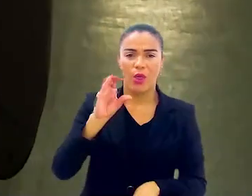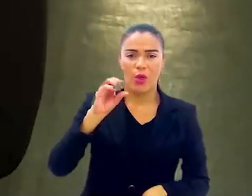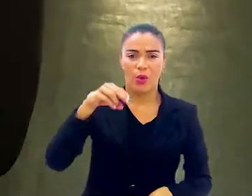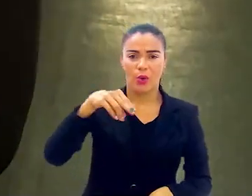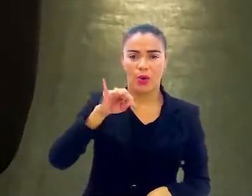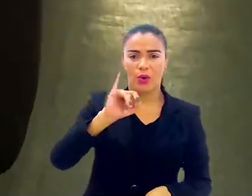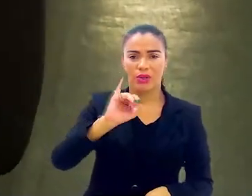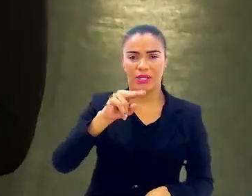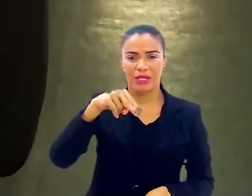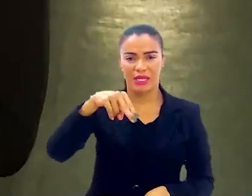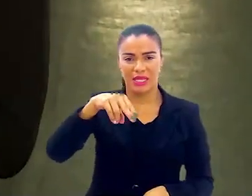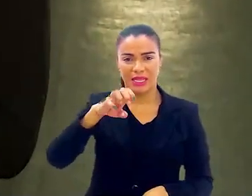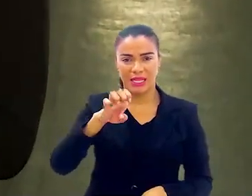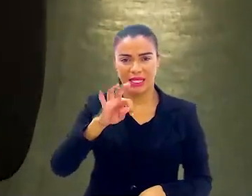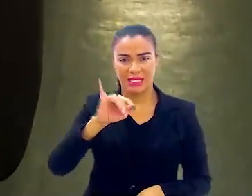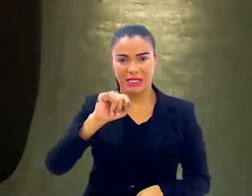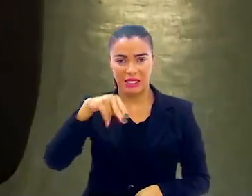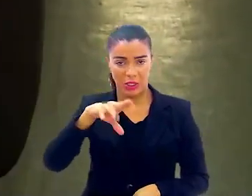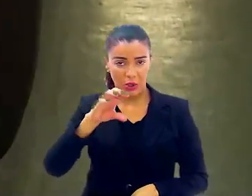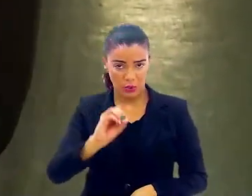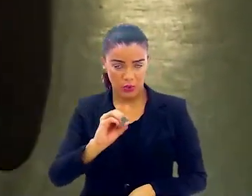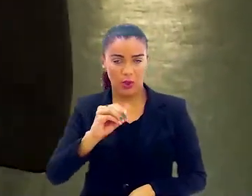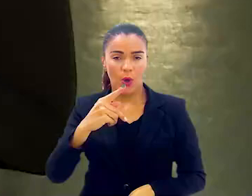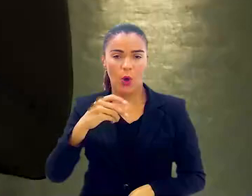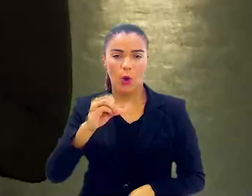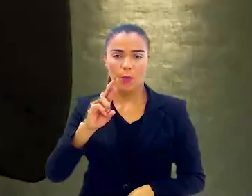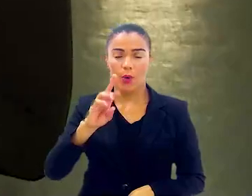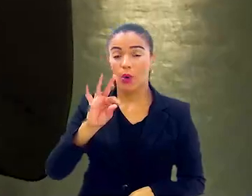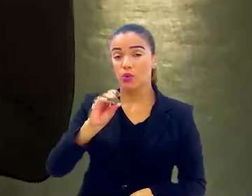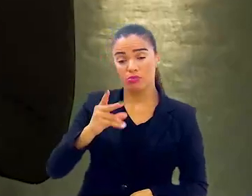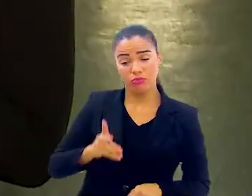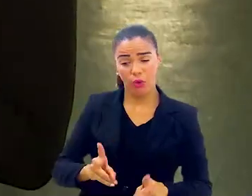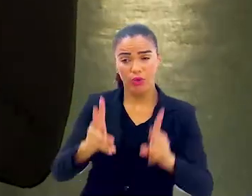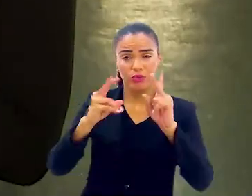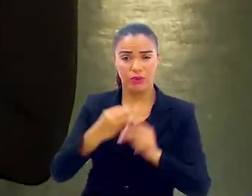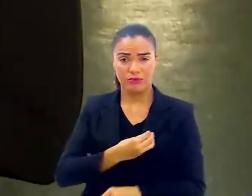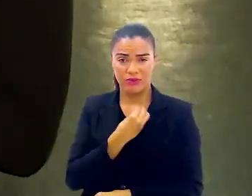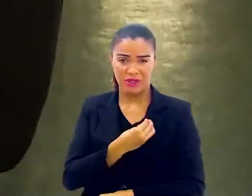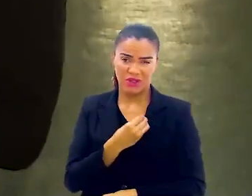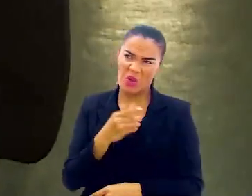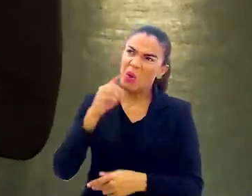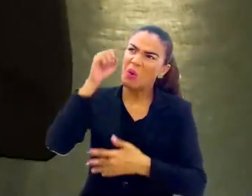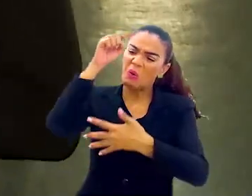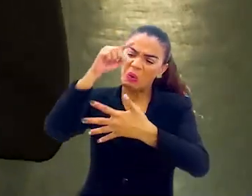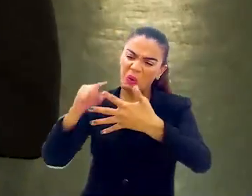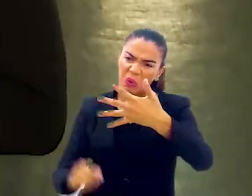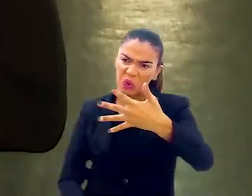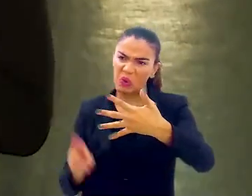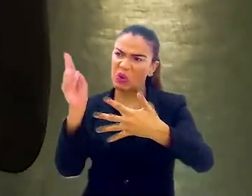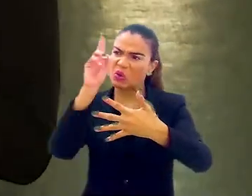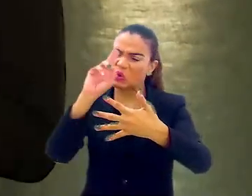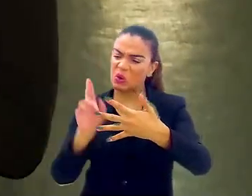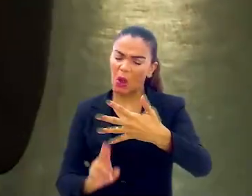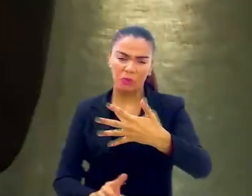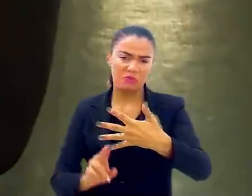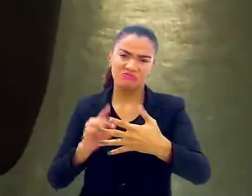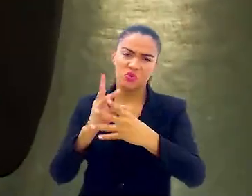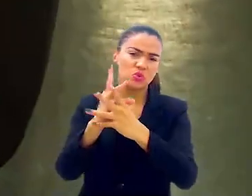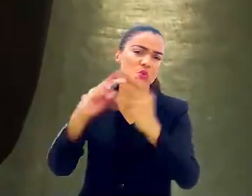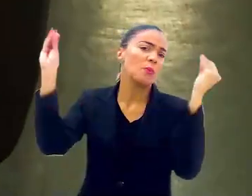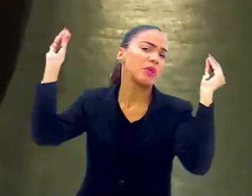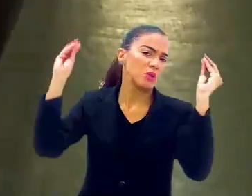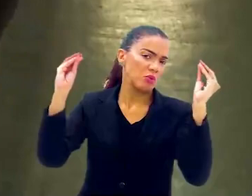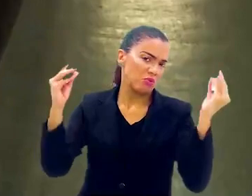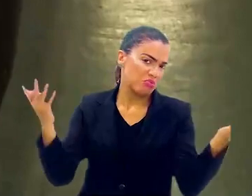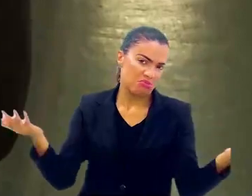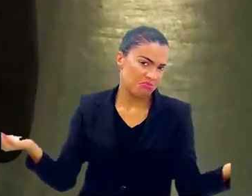Continentino Porto, que está aqui, estão ainda nesse mundo. Algumas outras dúvidas eu não tenho certeza, porque são pessoas